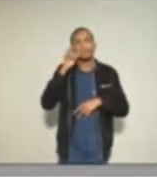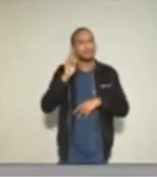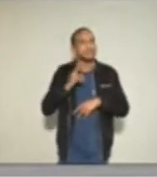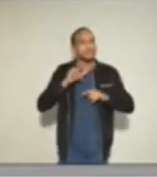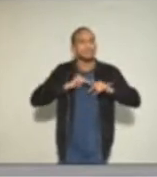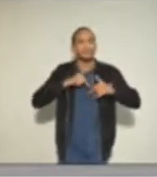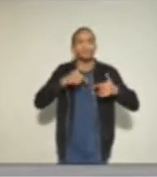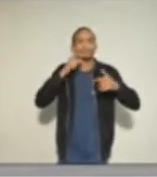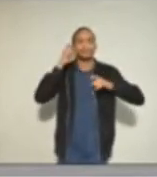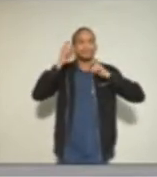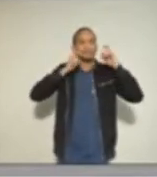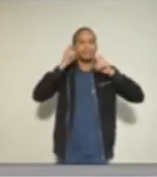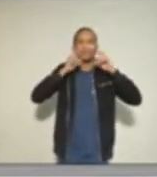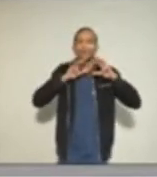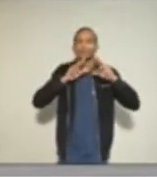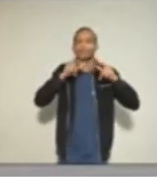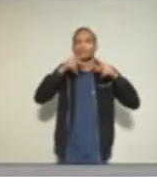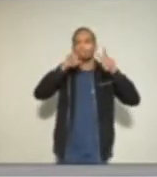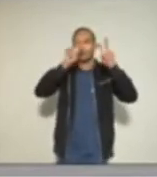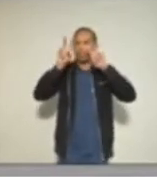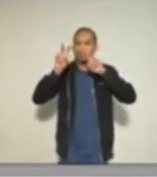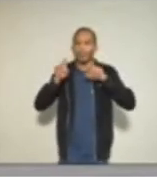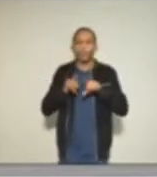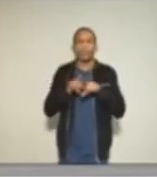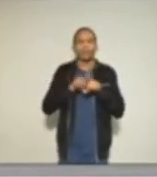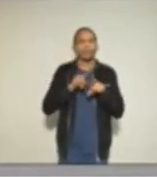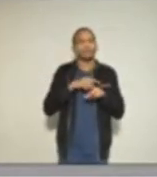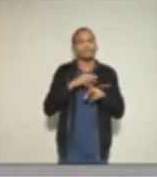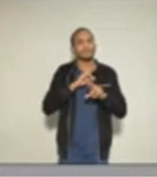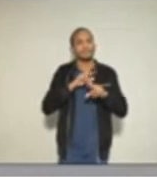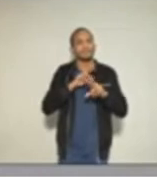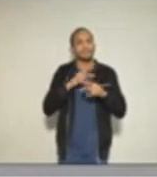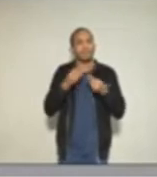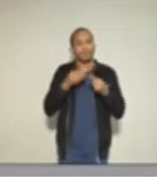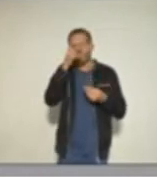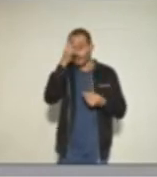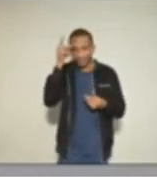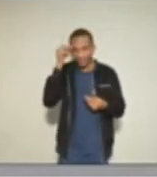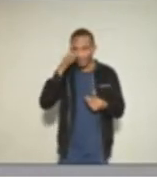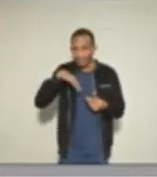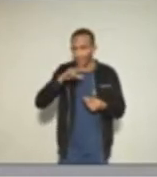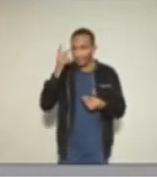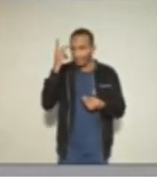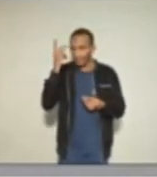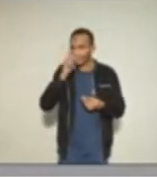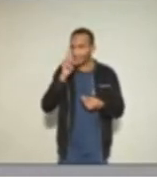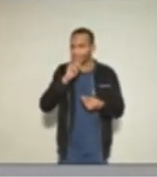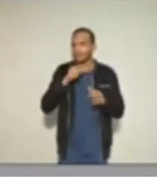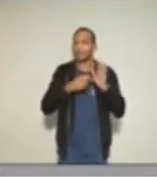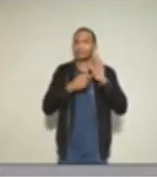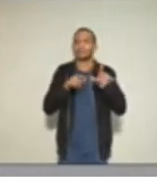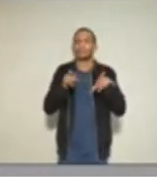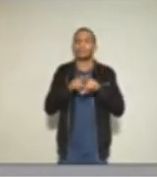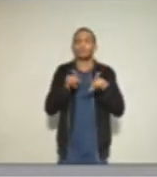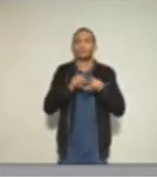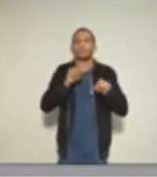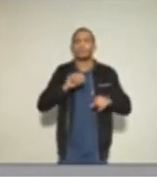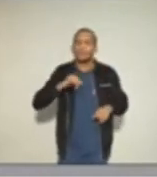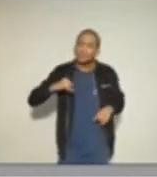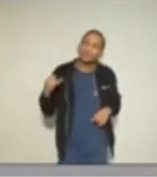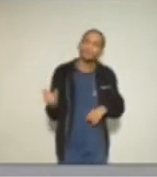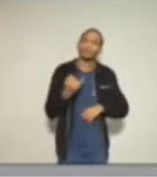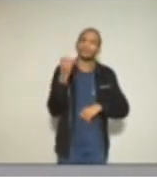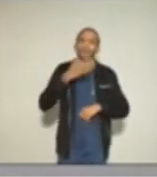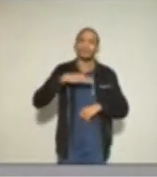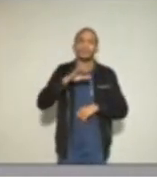atuante, preocupado com todas as questões, e não seria diferente como prefeito da cidade de São Paulo, mostrando também a importância